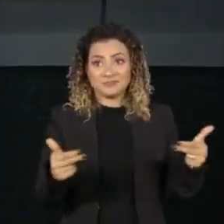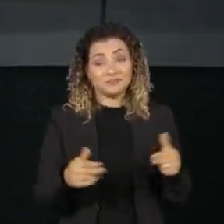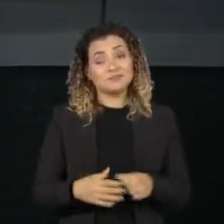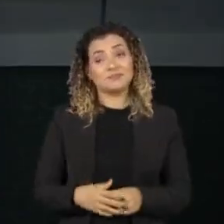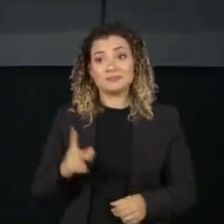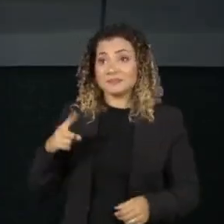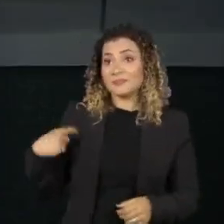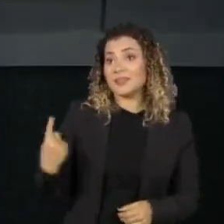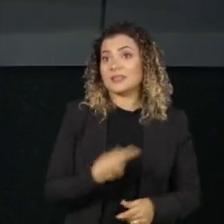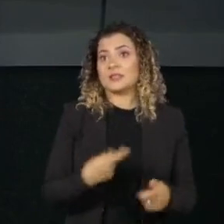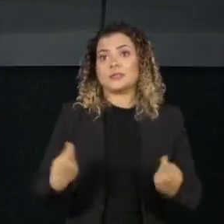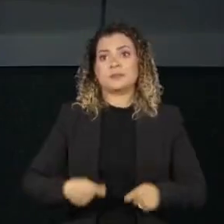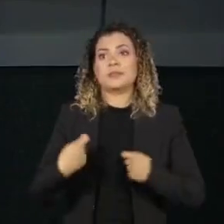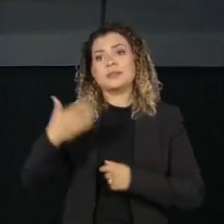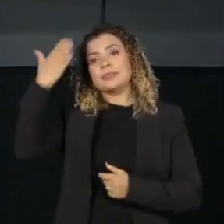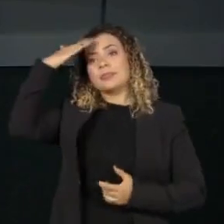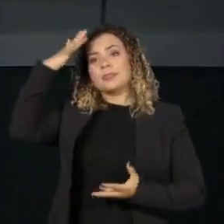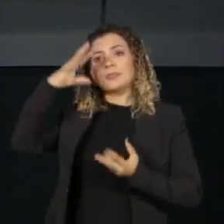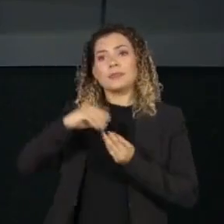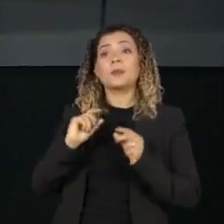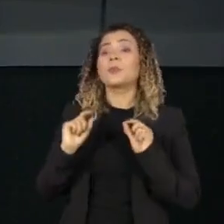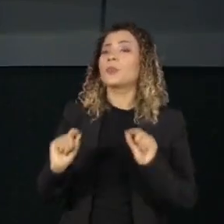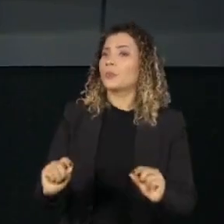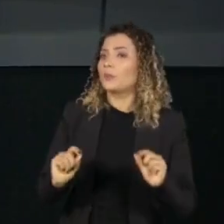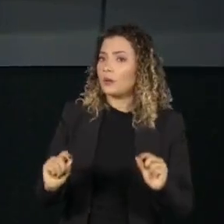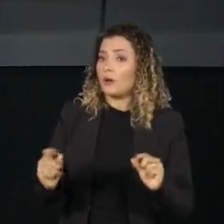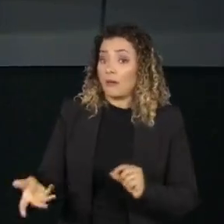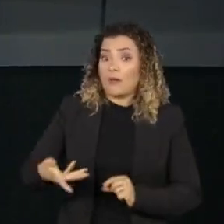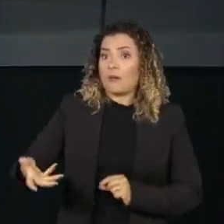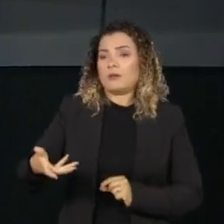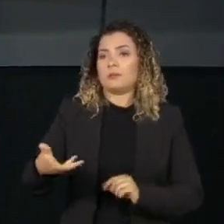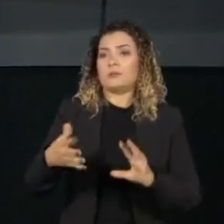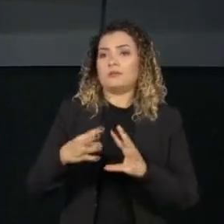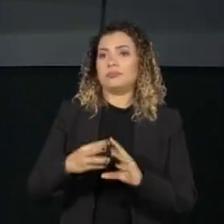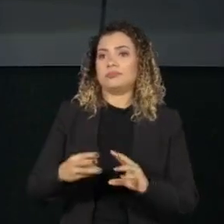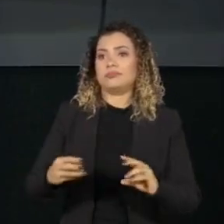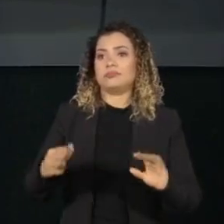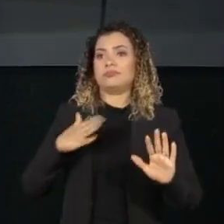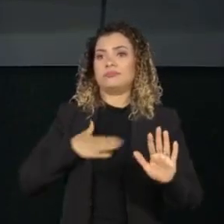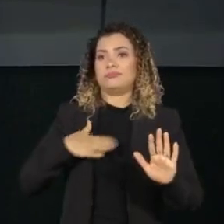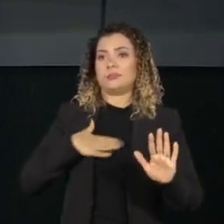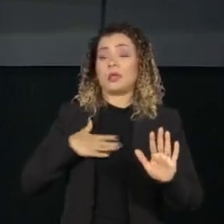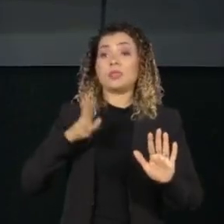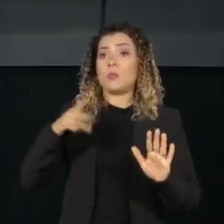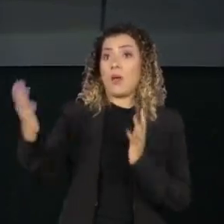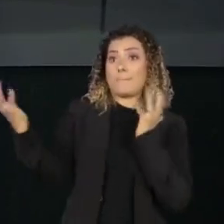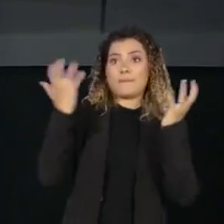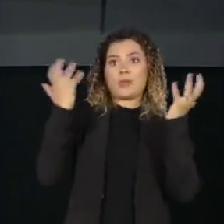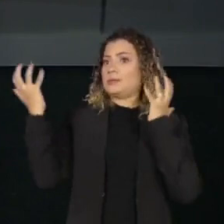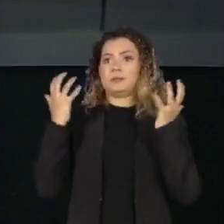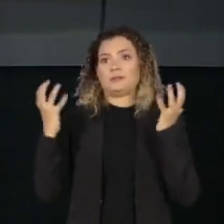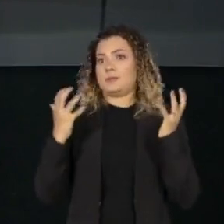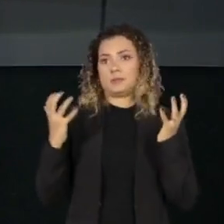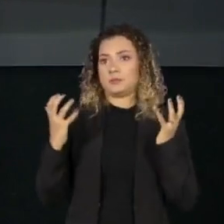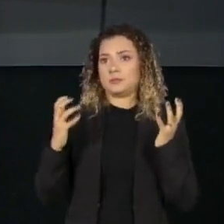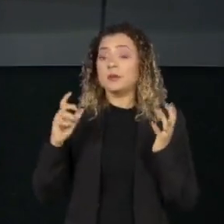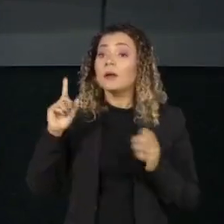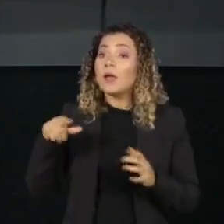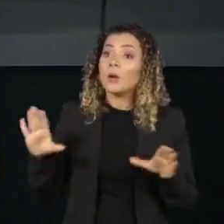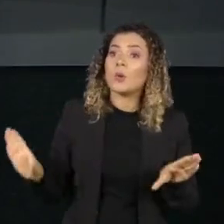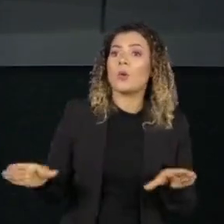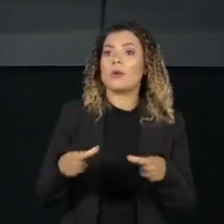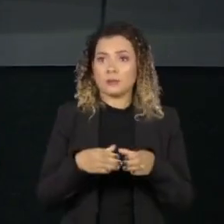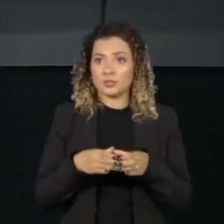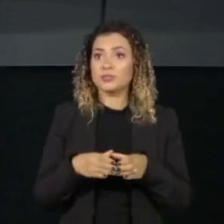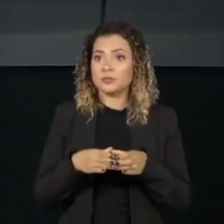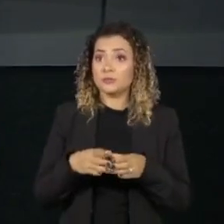gente precisa entender que a desaceleração, ela é uma agenda, ela não é mais uma pressão no indivíduo, ela é uma questão coletiva.